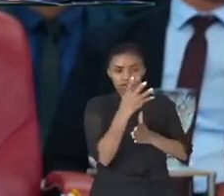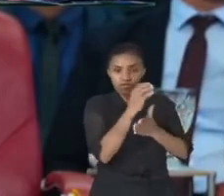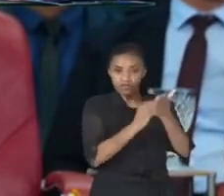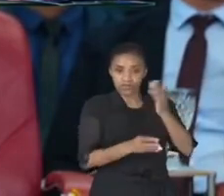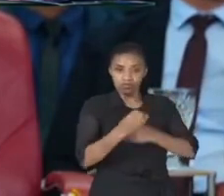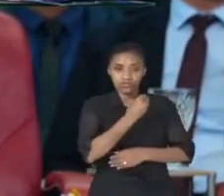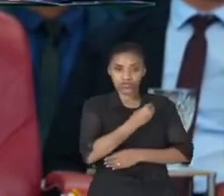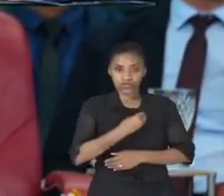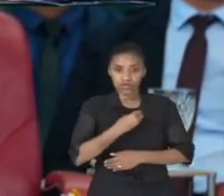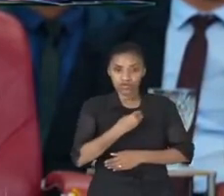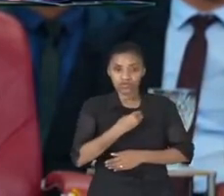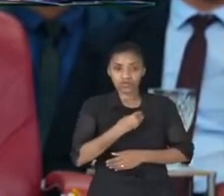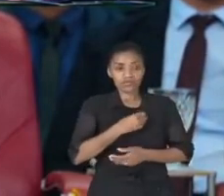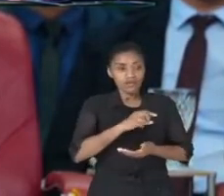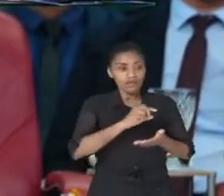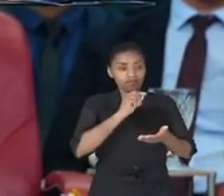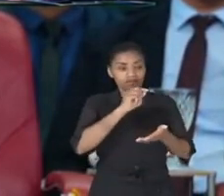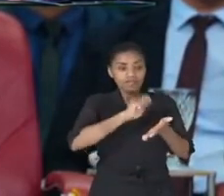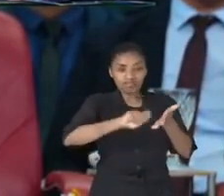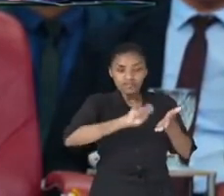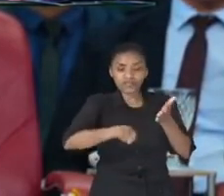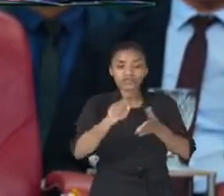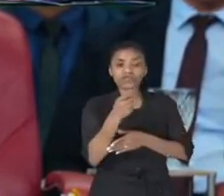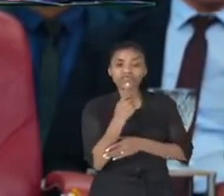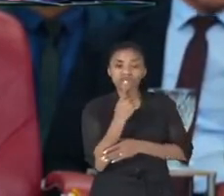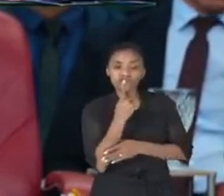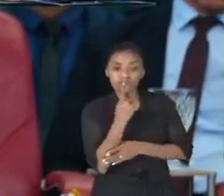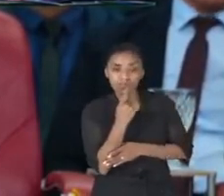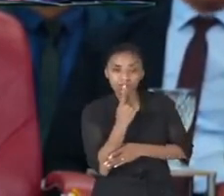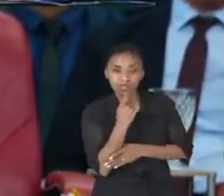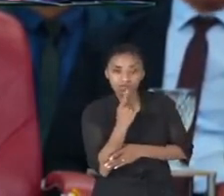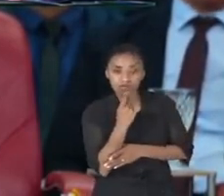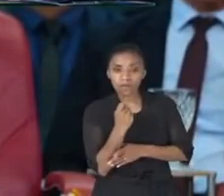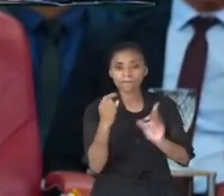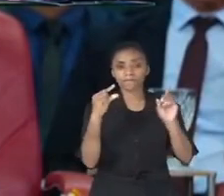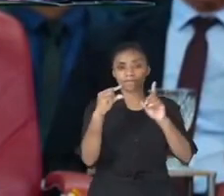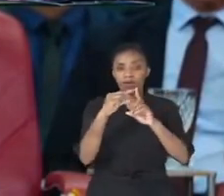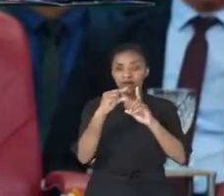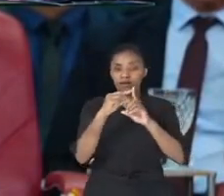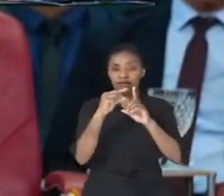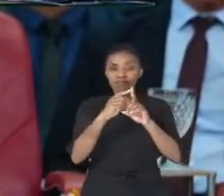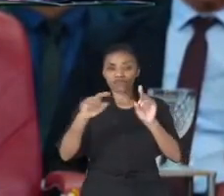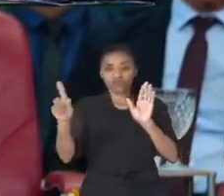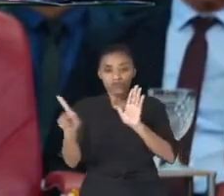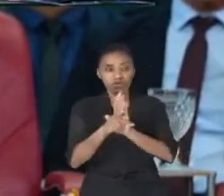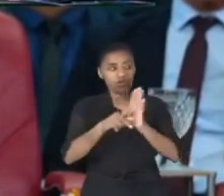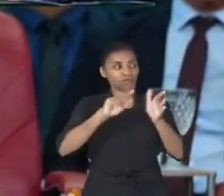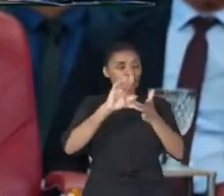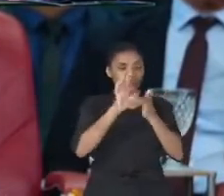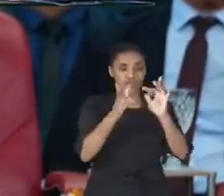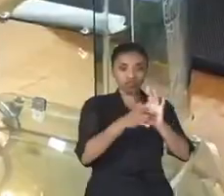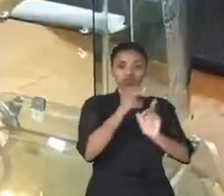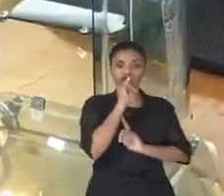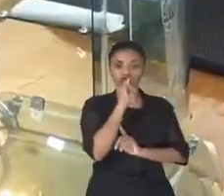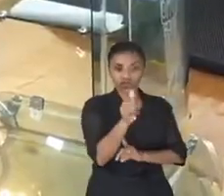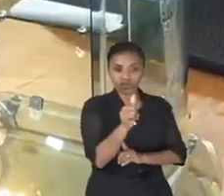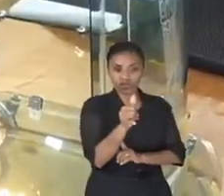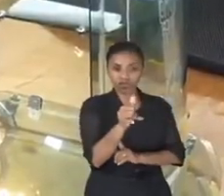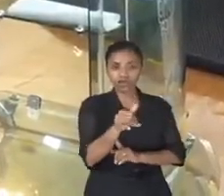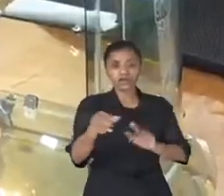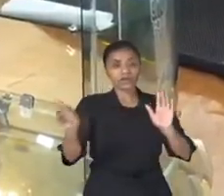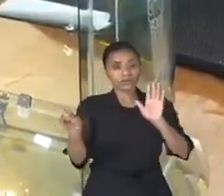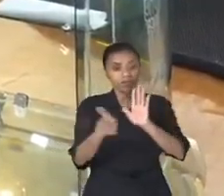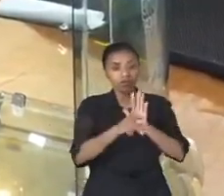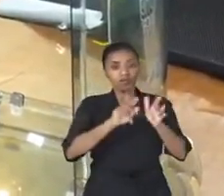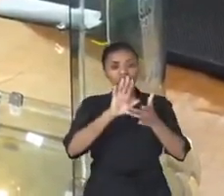de João, estão em vermelho. Ou seja, foram palavras ditas pelo próprio Jesus. Palavras que saíram da